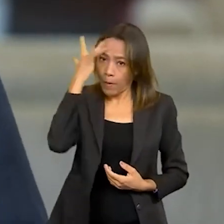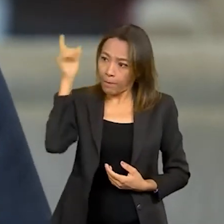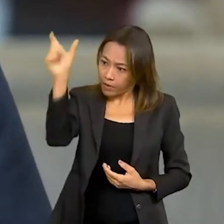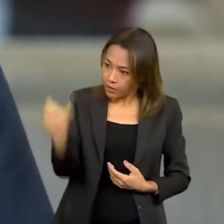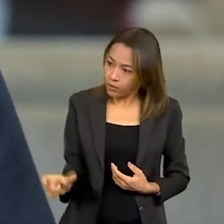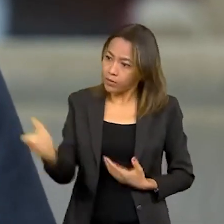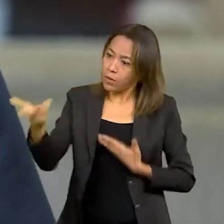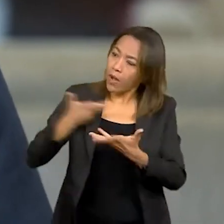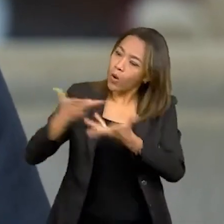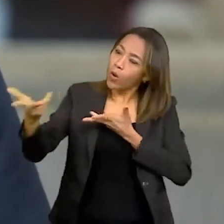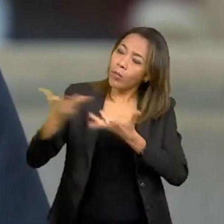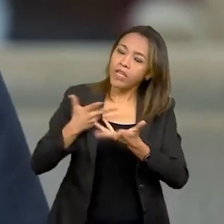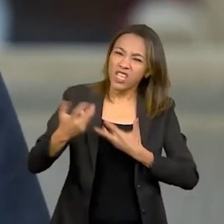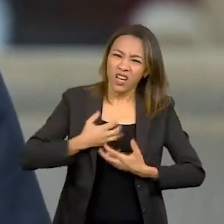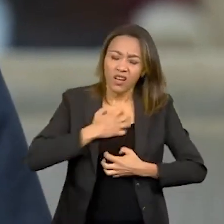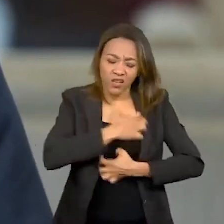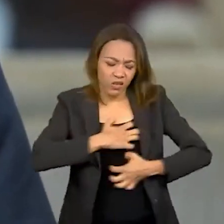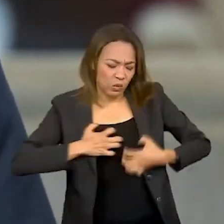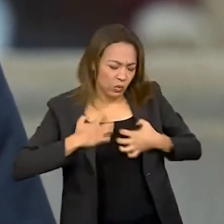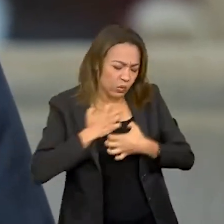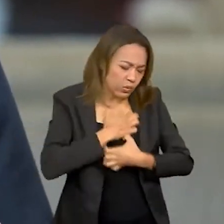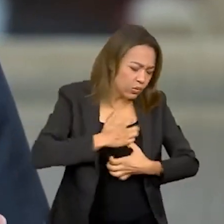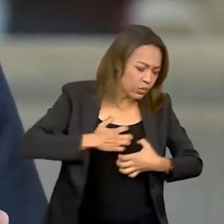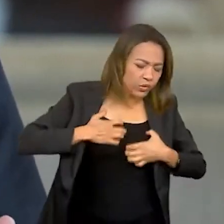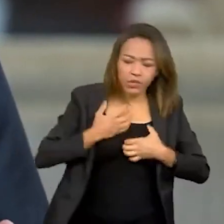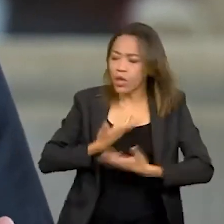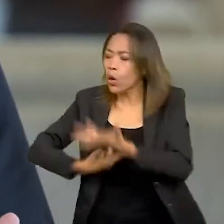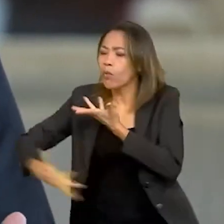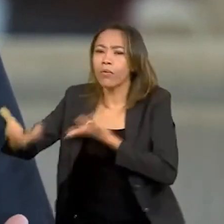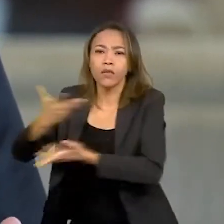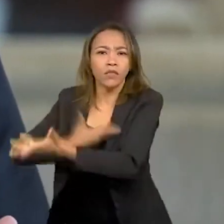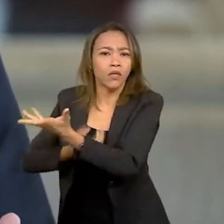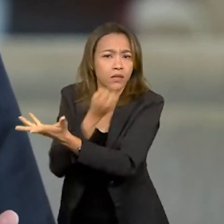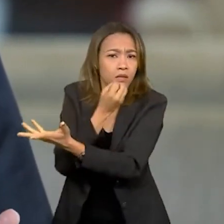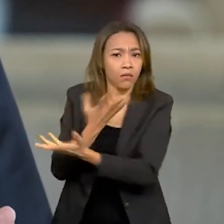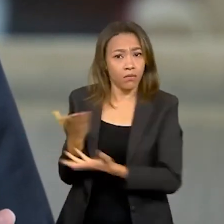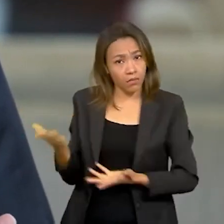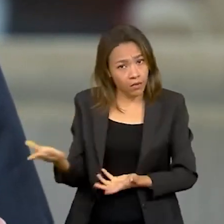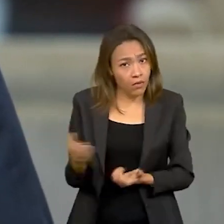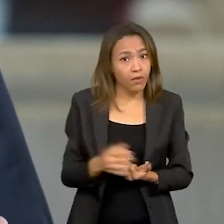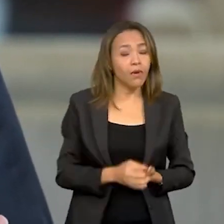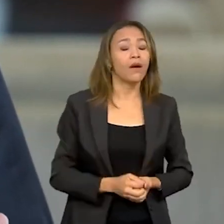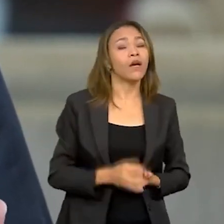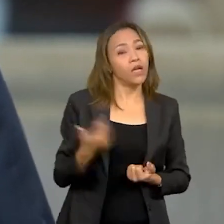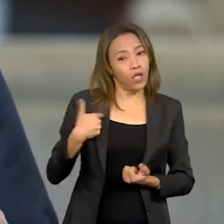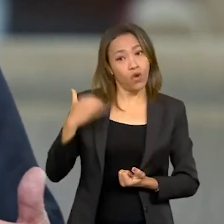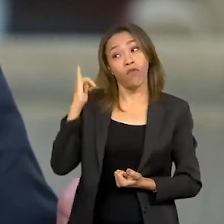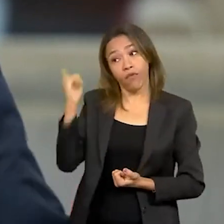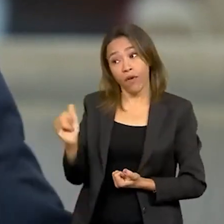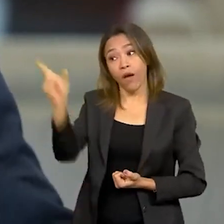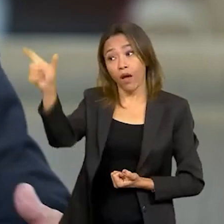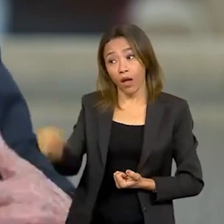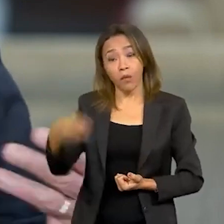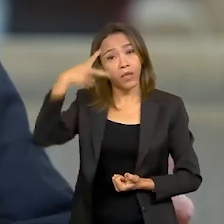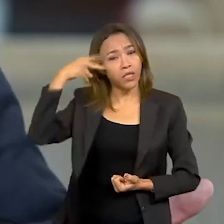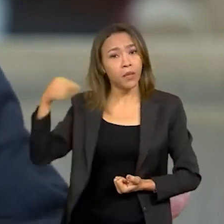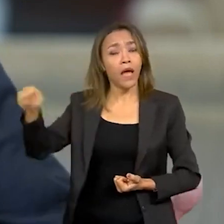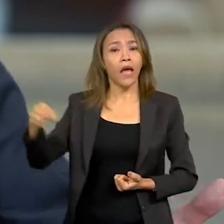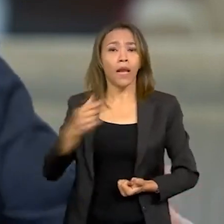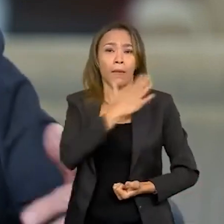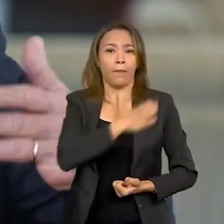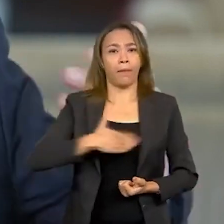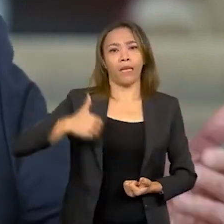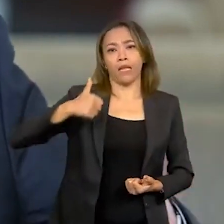angústias diárias e o que eu disse para J é o seguinte ou seja não ela não pode ser uma primeira dama tradicionalmente